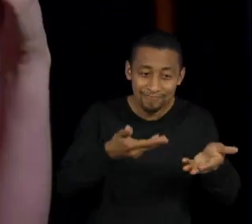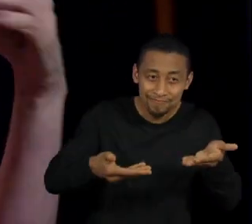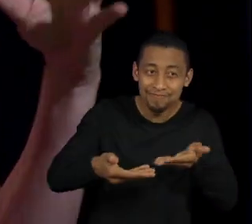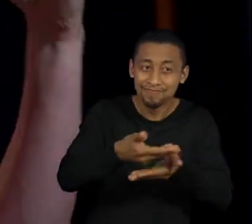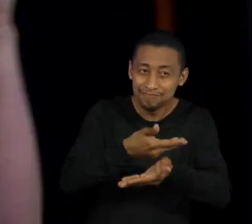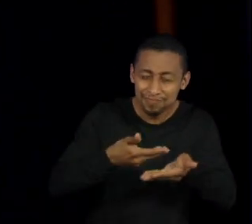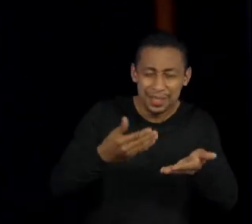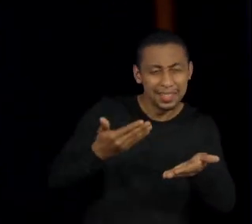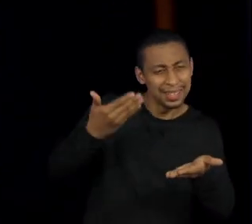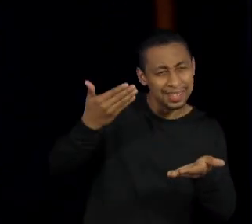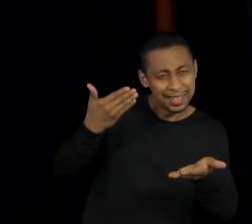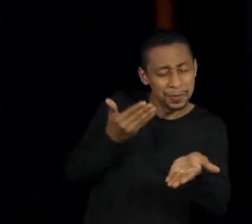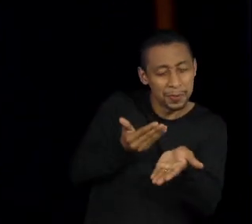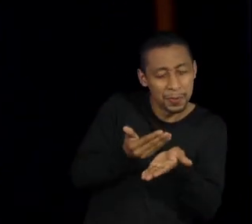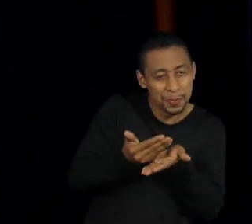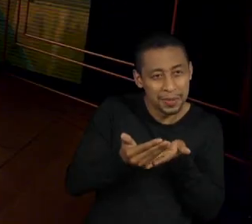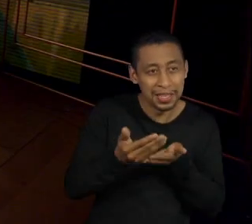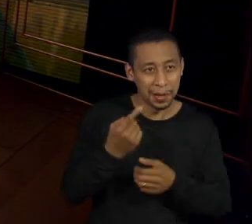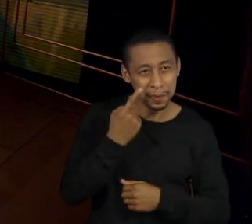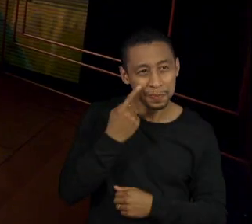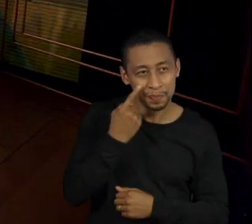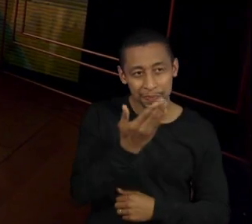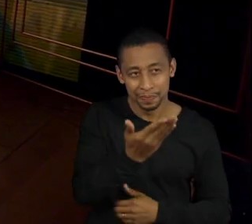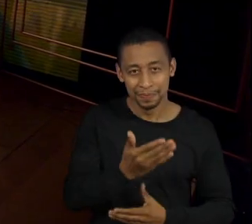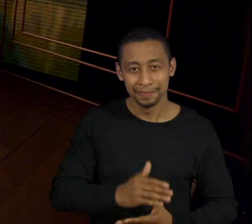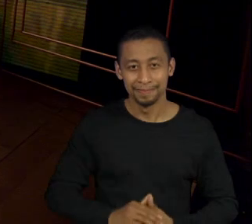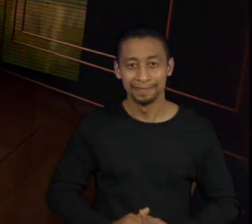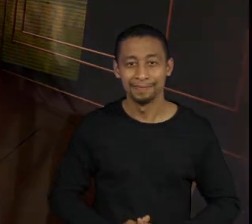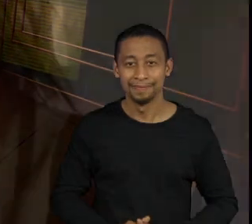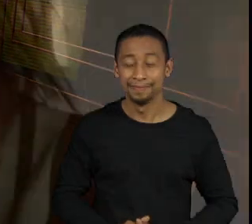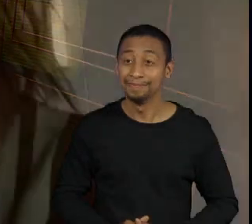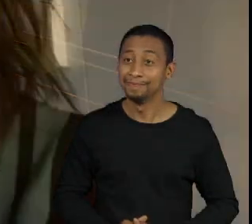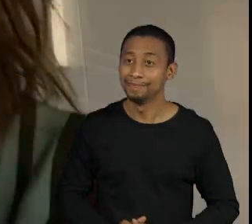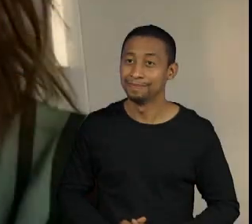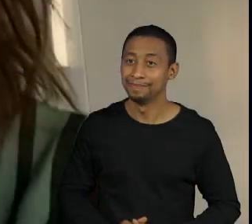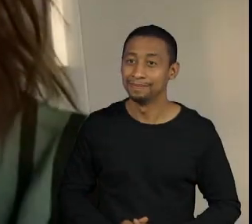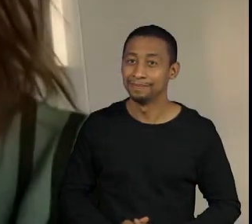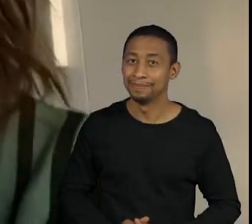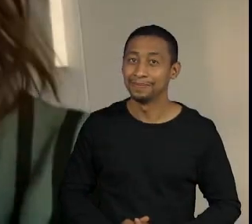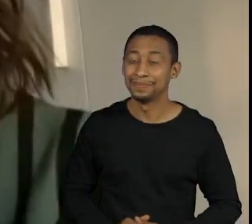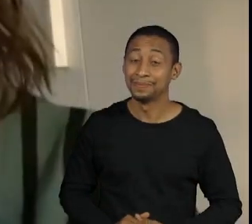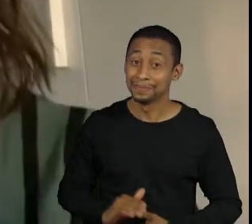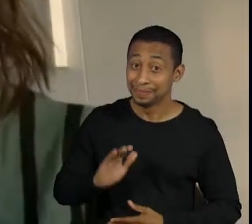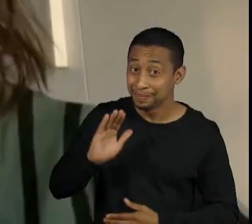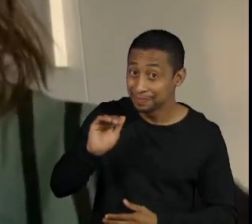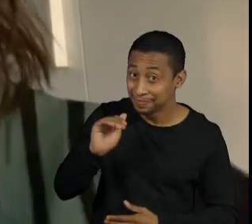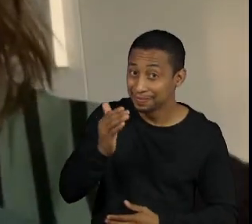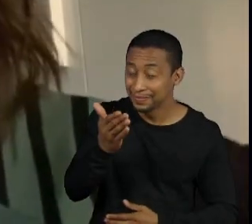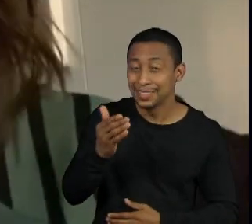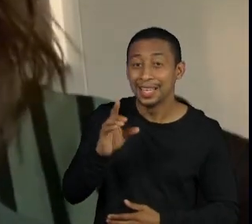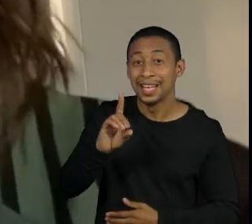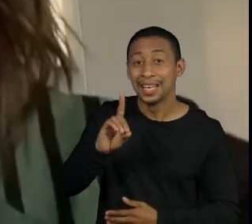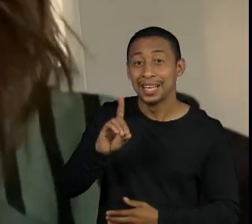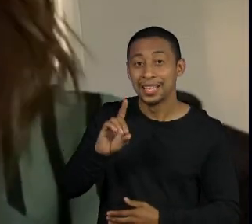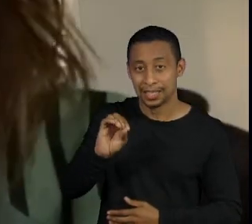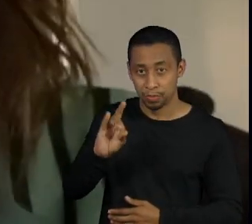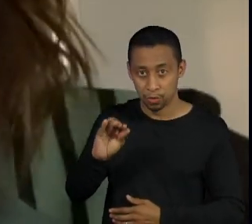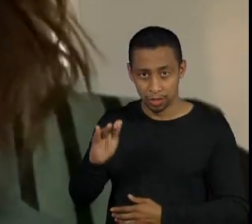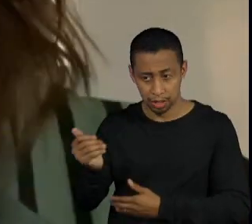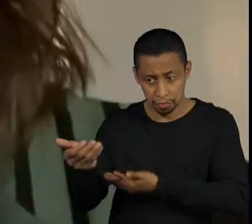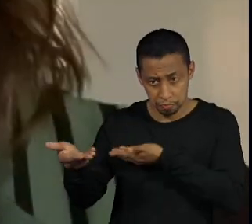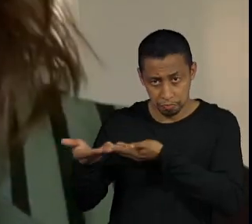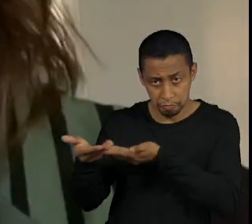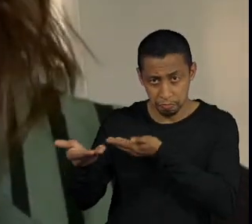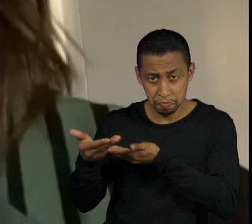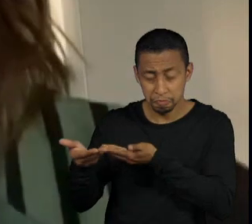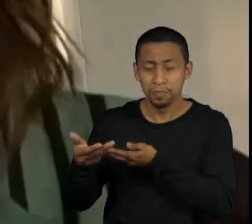seus primeiros passos da carreira. Vamos ver? Vamos. Eu e a Débora, a gente sempre teve uma relação muito forte.